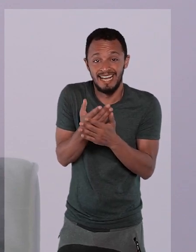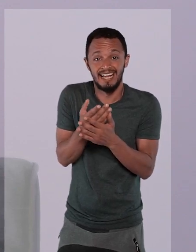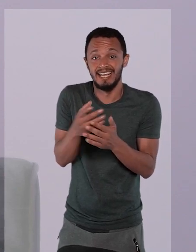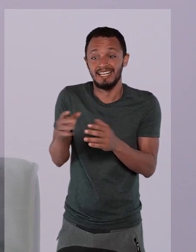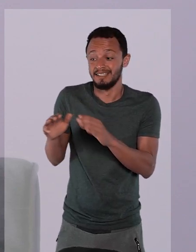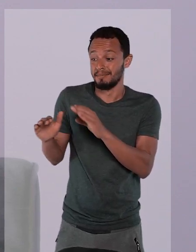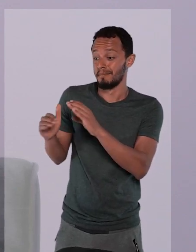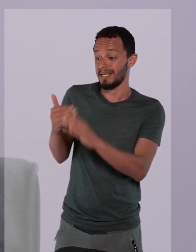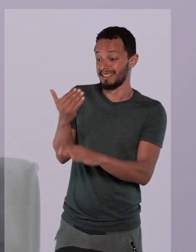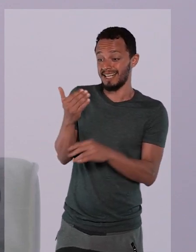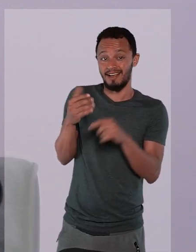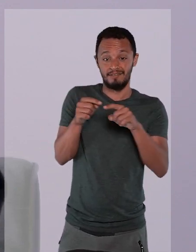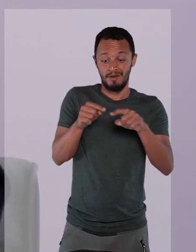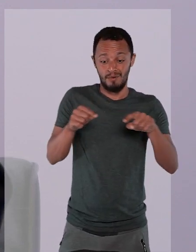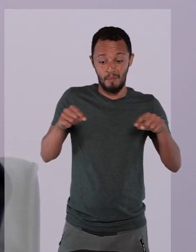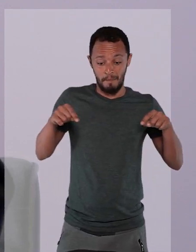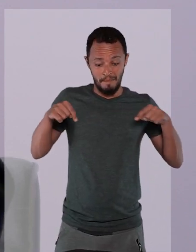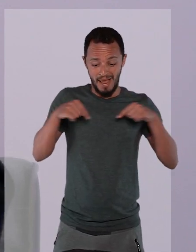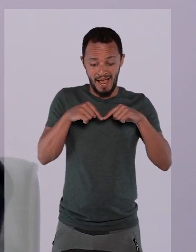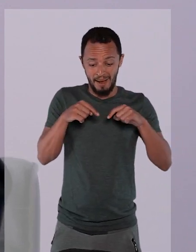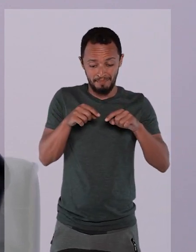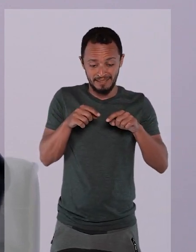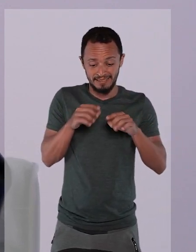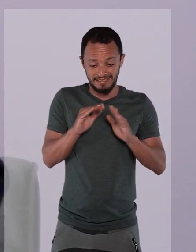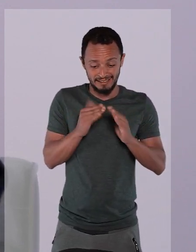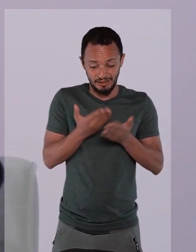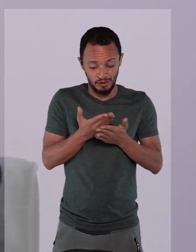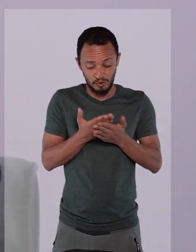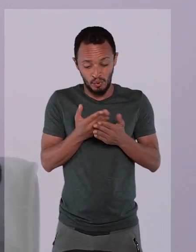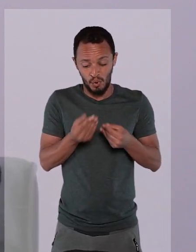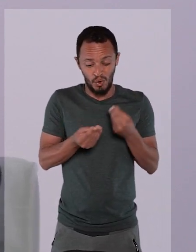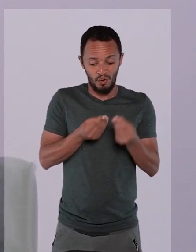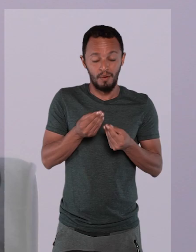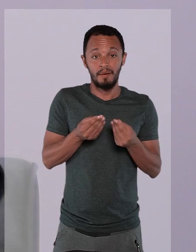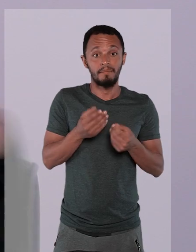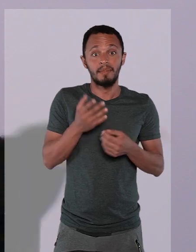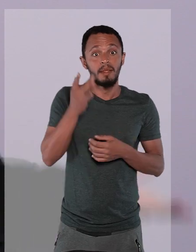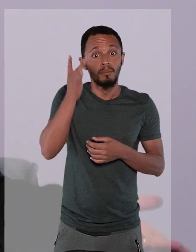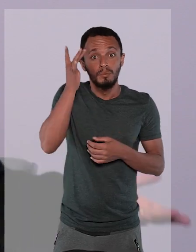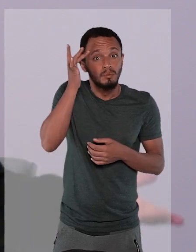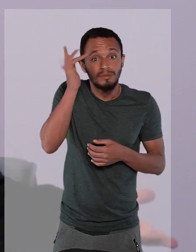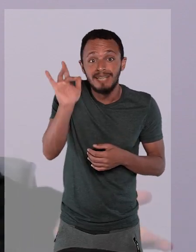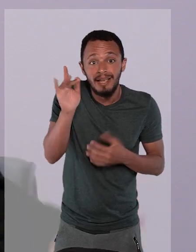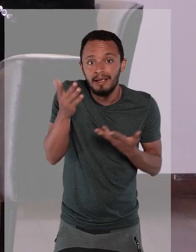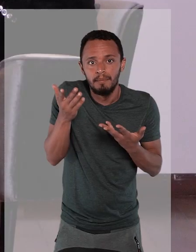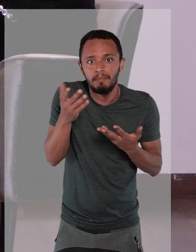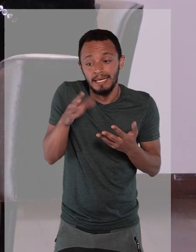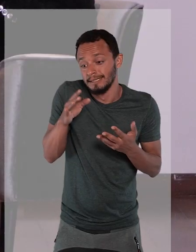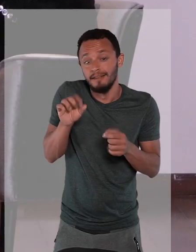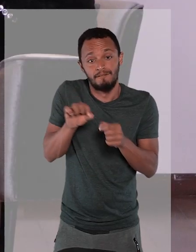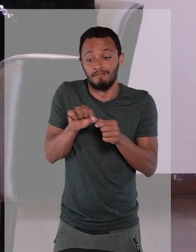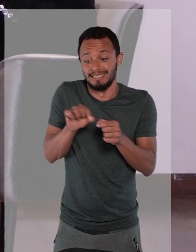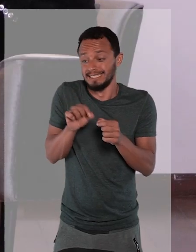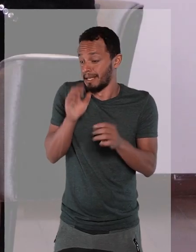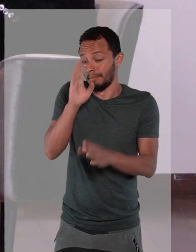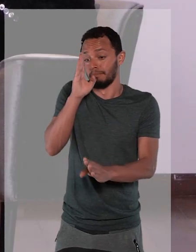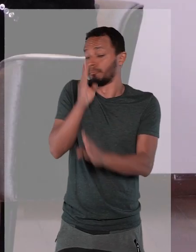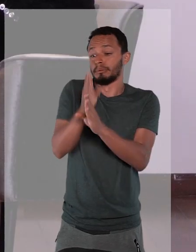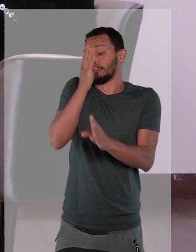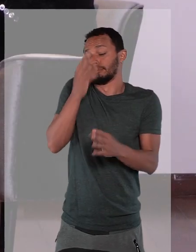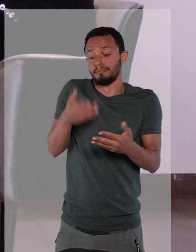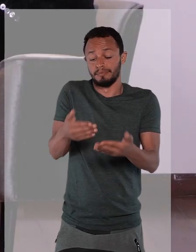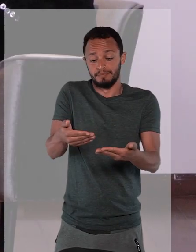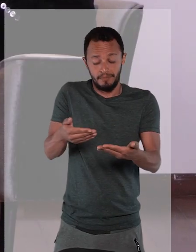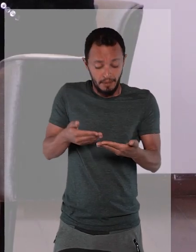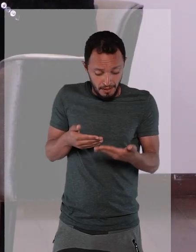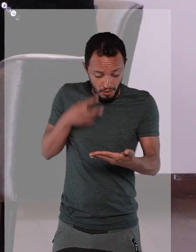eu estudar, para eu poder dizer alguma coisa. Porque não é uma coisa que a gente esteja acostumado a fazer, mas a gente tinha que fazer, né, Carlos? Tinha que fazer,